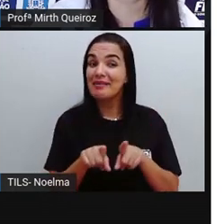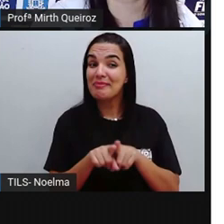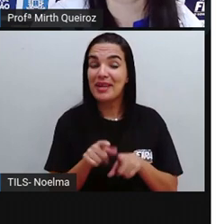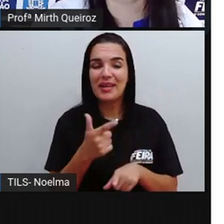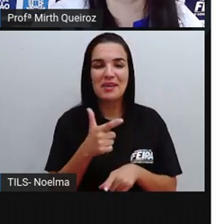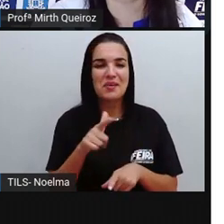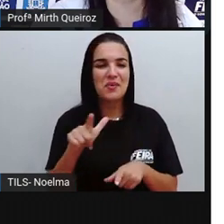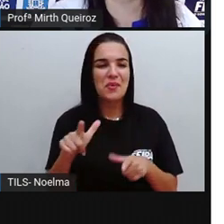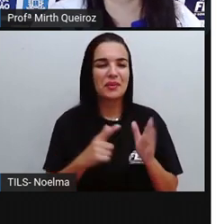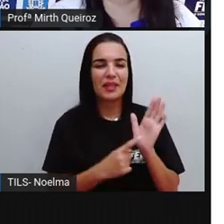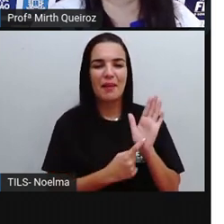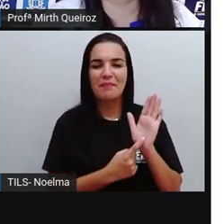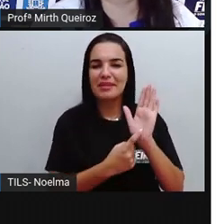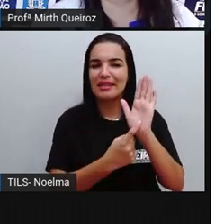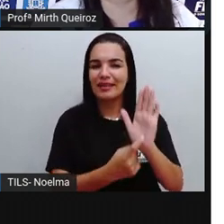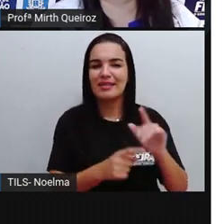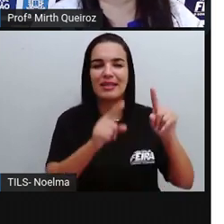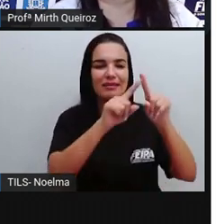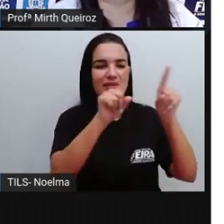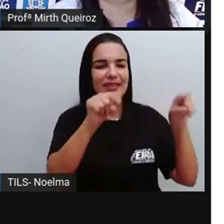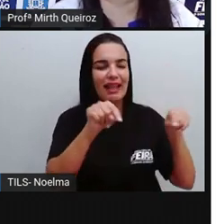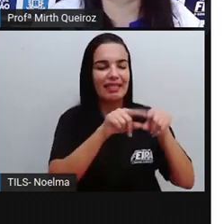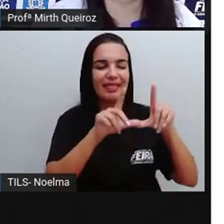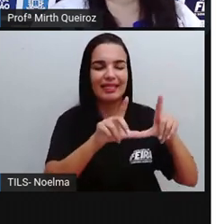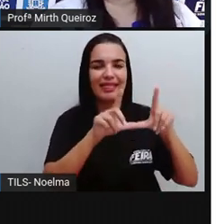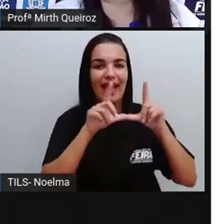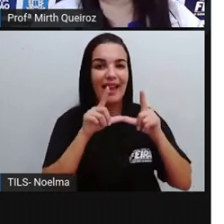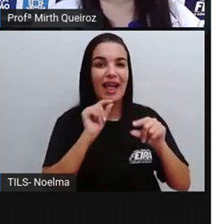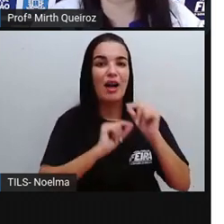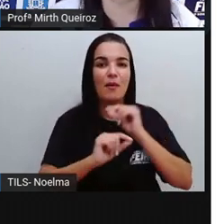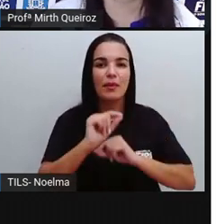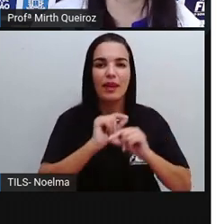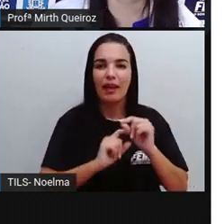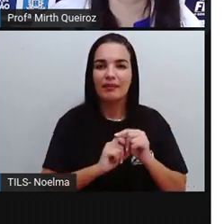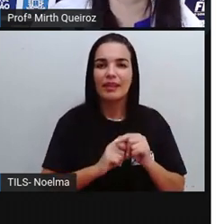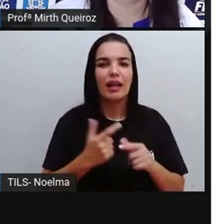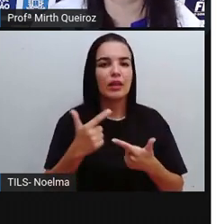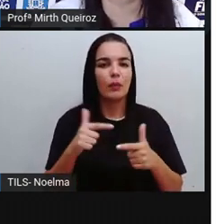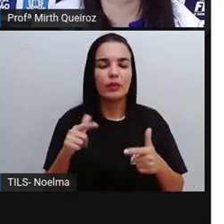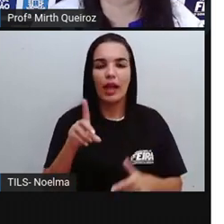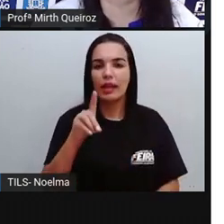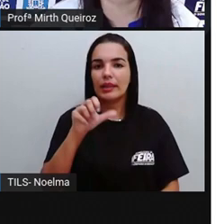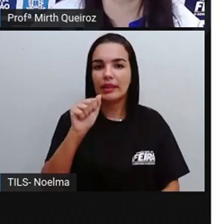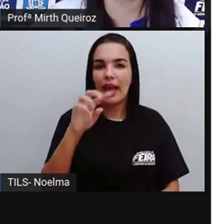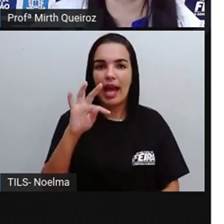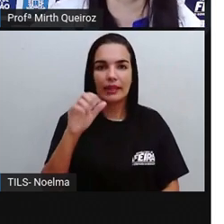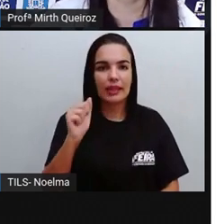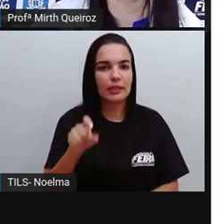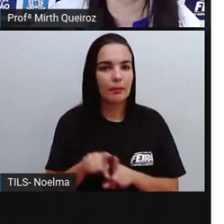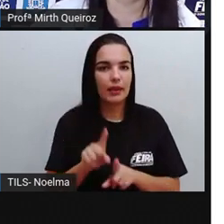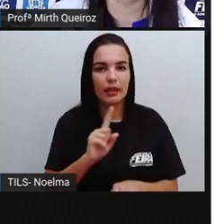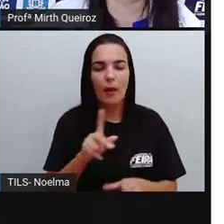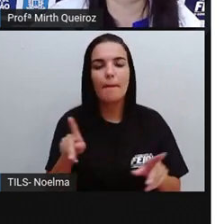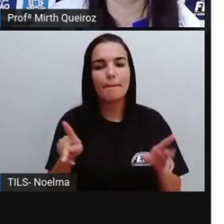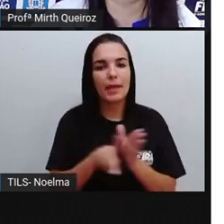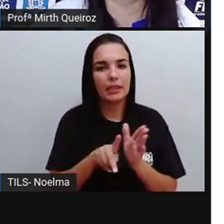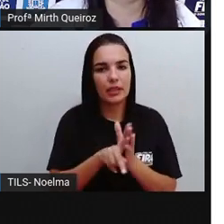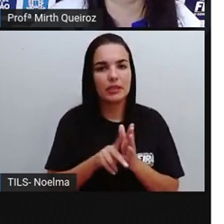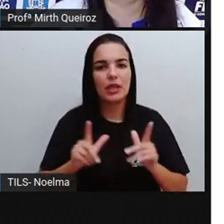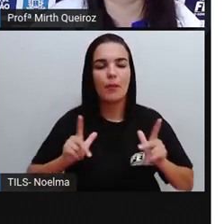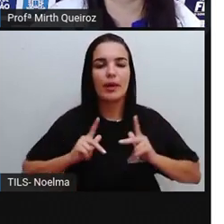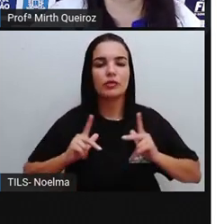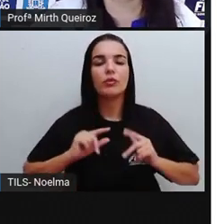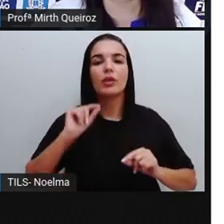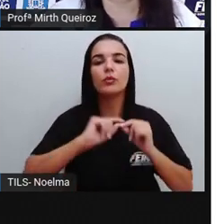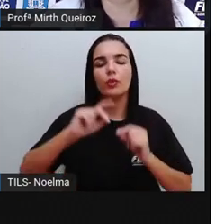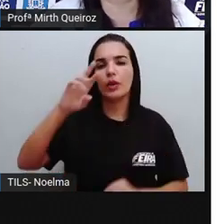Lavadeiras. Aquarela sem papel, de Anita Malfatti, também, sem data, não se sabe quando foi feito, e faz parte da coleção